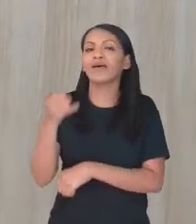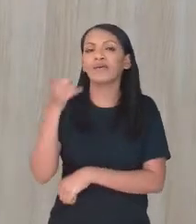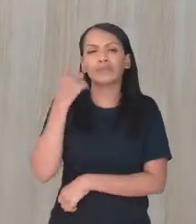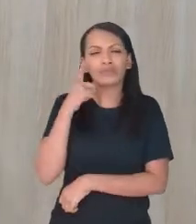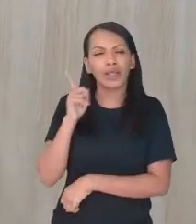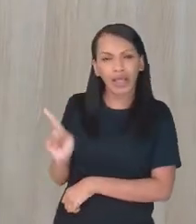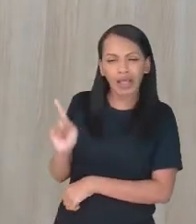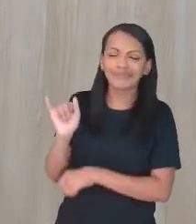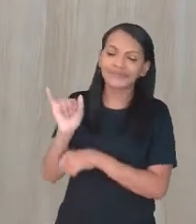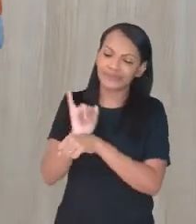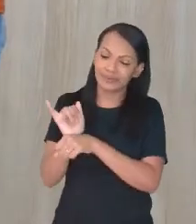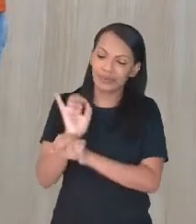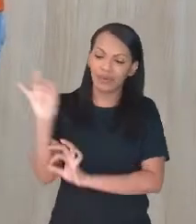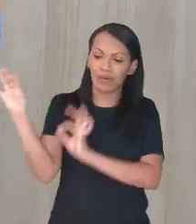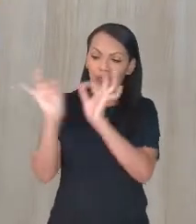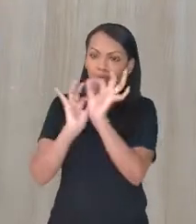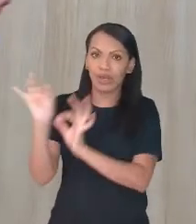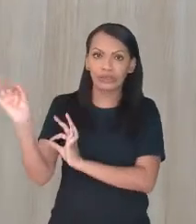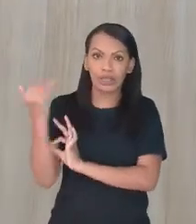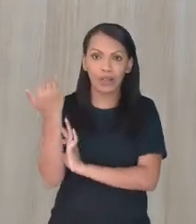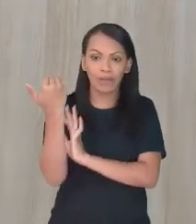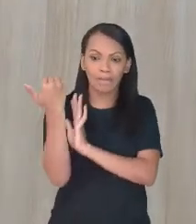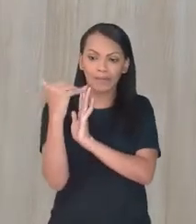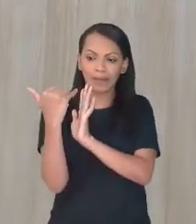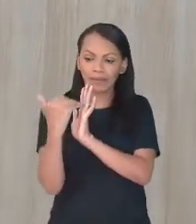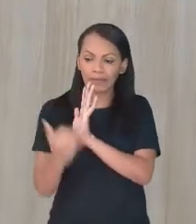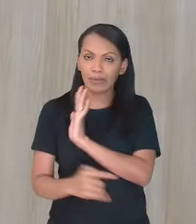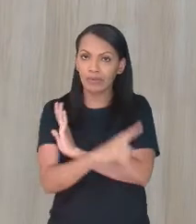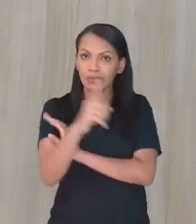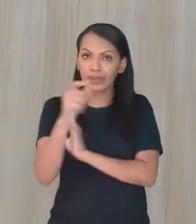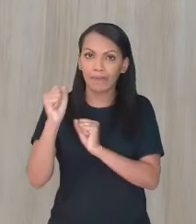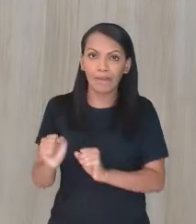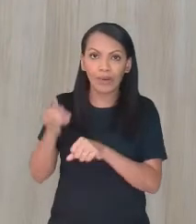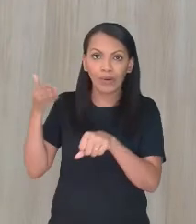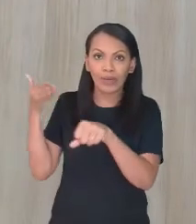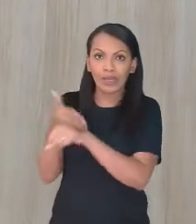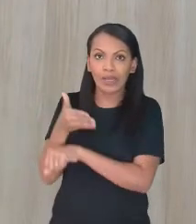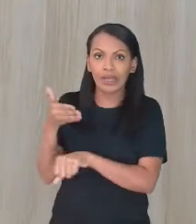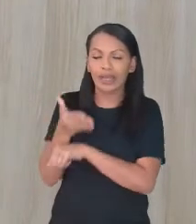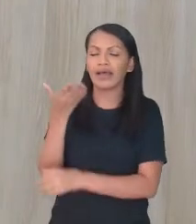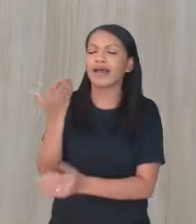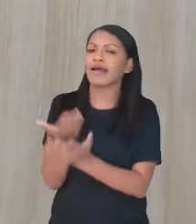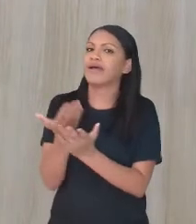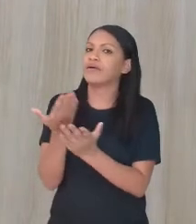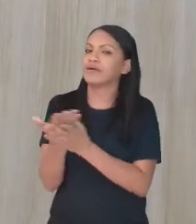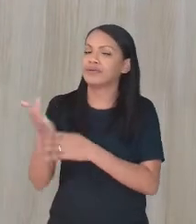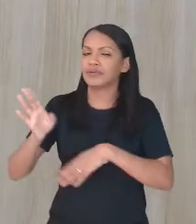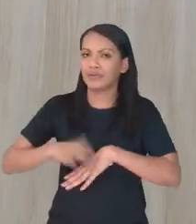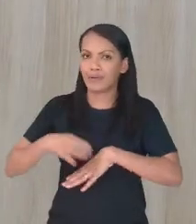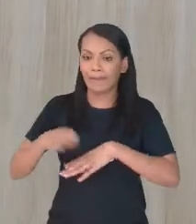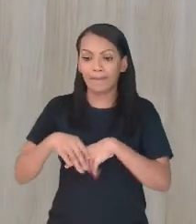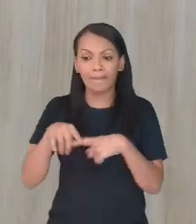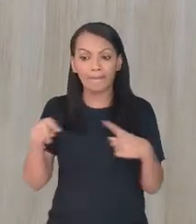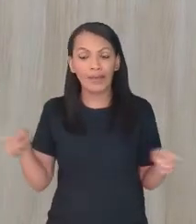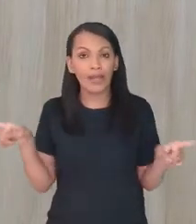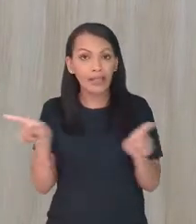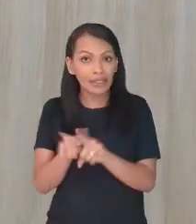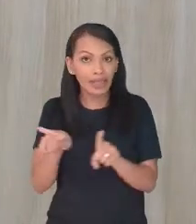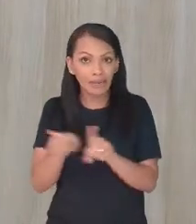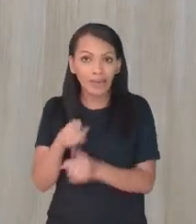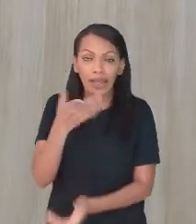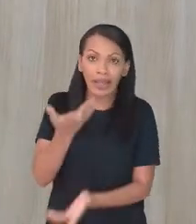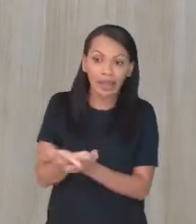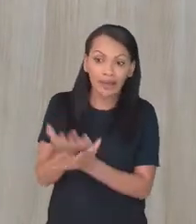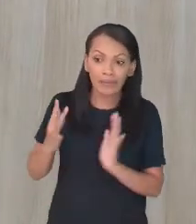canal totalmente organizado para você ter acesso não só às aulas de matemática, mas também às aulas